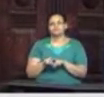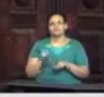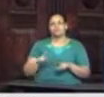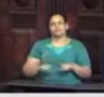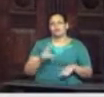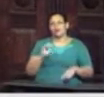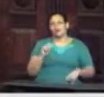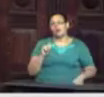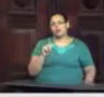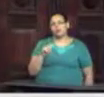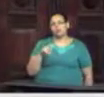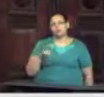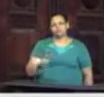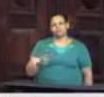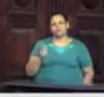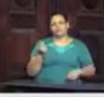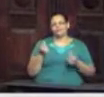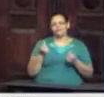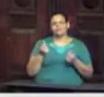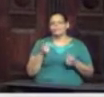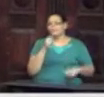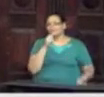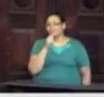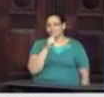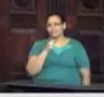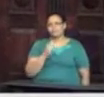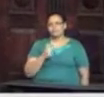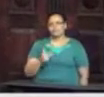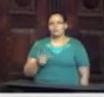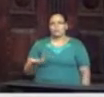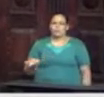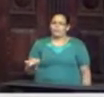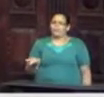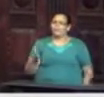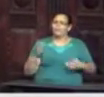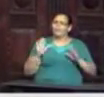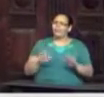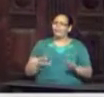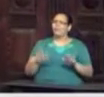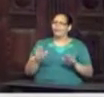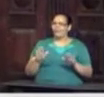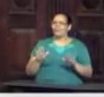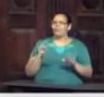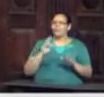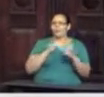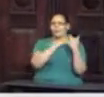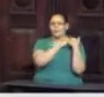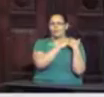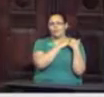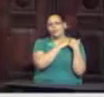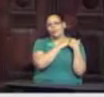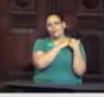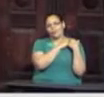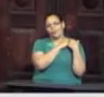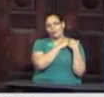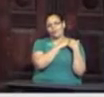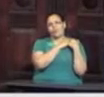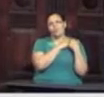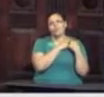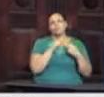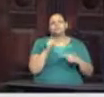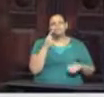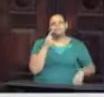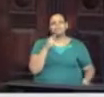financeira, coisa que isso daí não existe de forma alguma, mas há responsabilidades que são